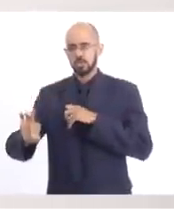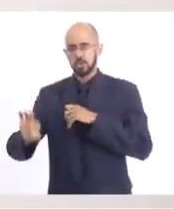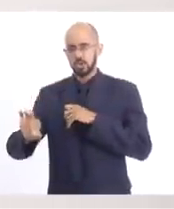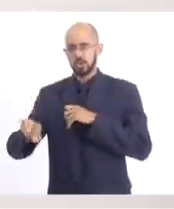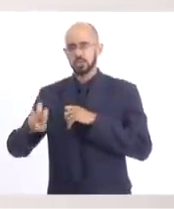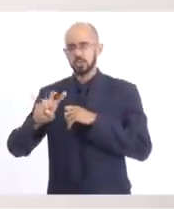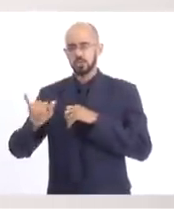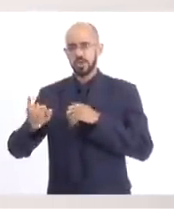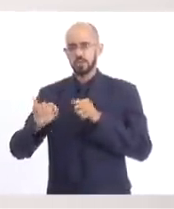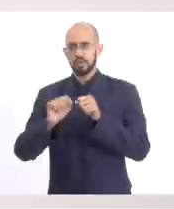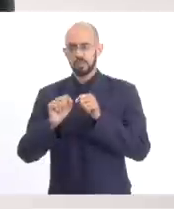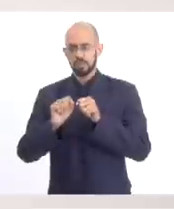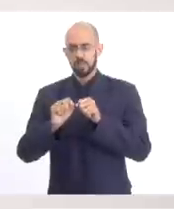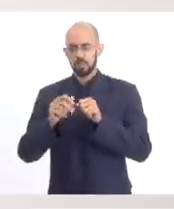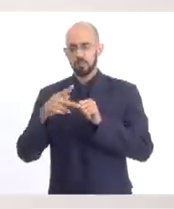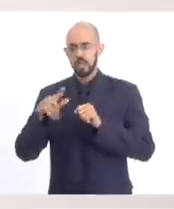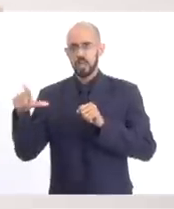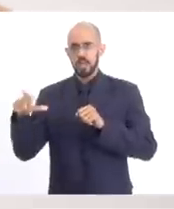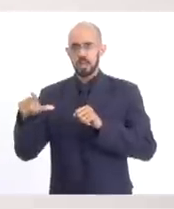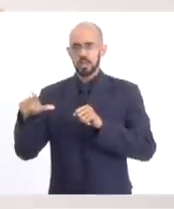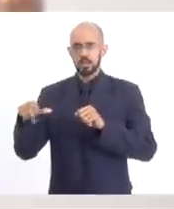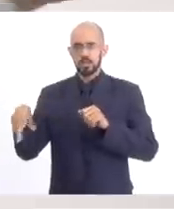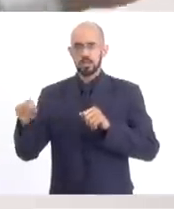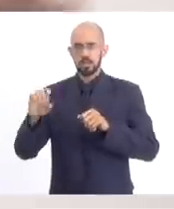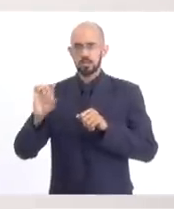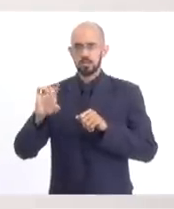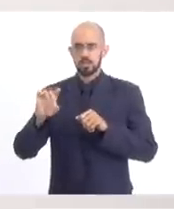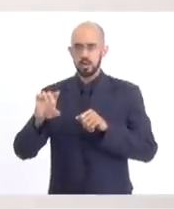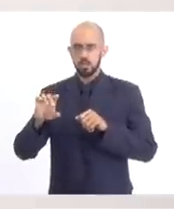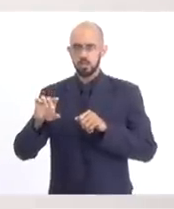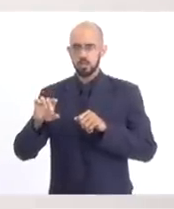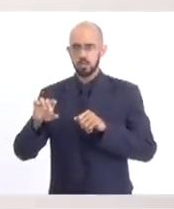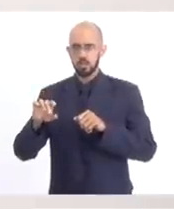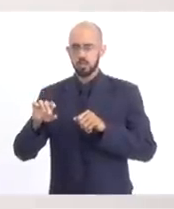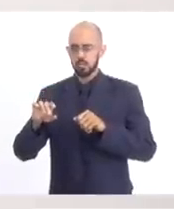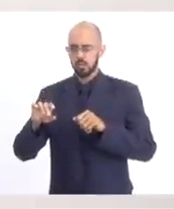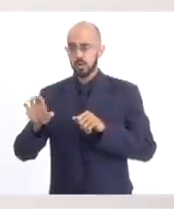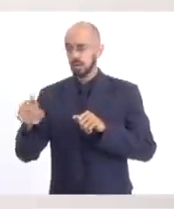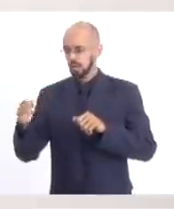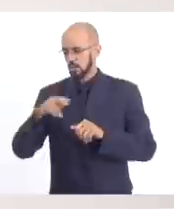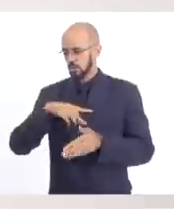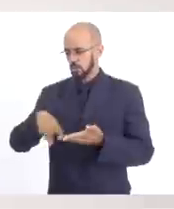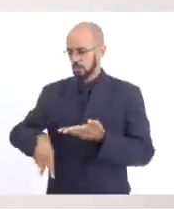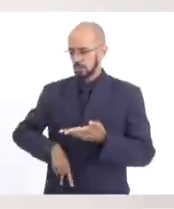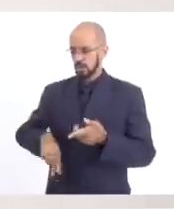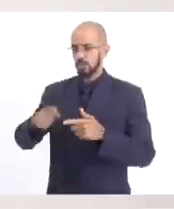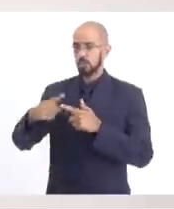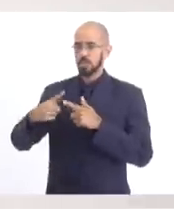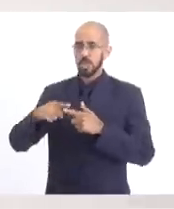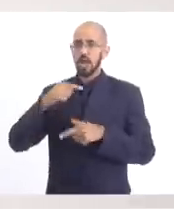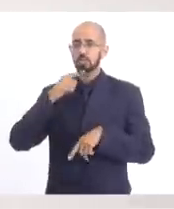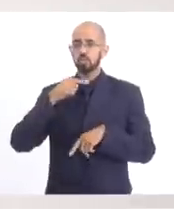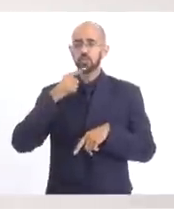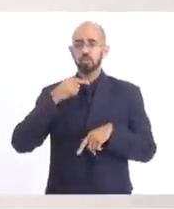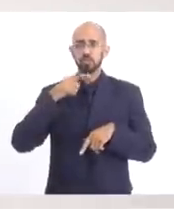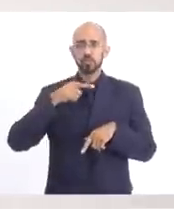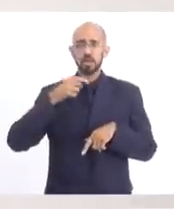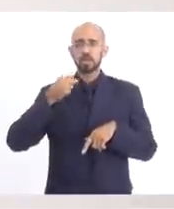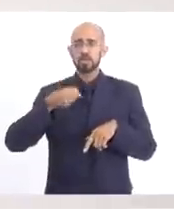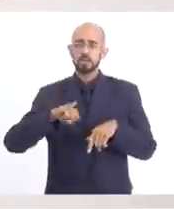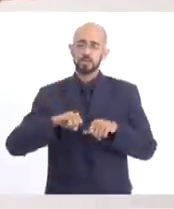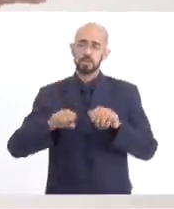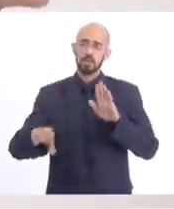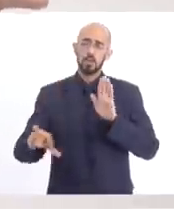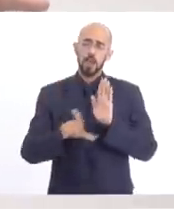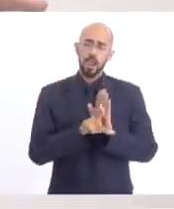lei um projeto de lei específico. Não, presidente, é porque há uma dúvida se precisa ser lei